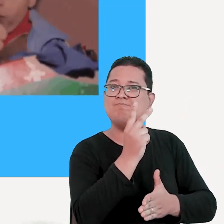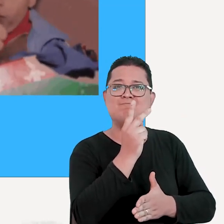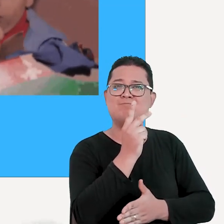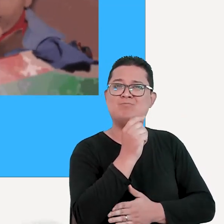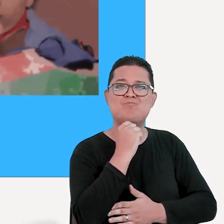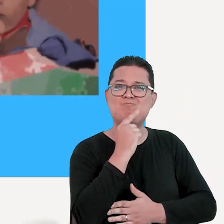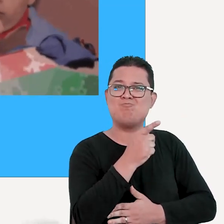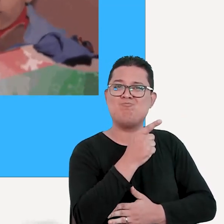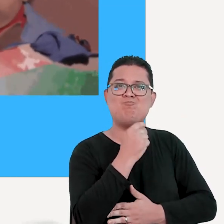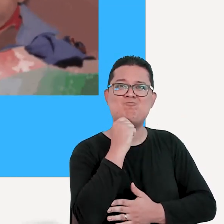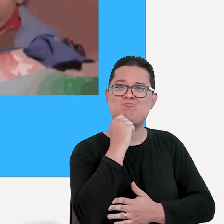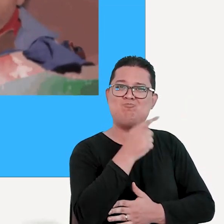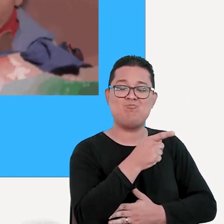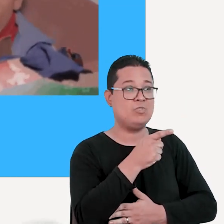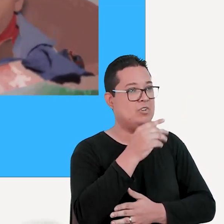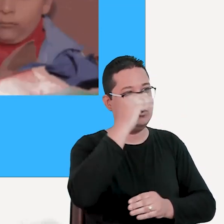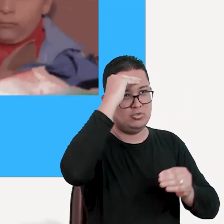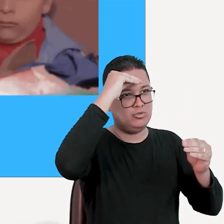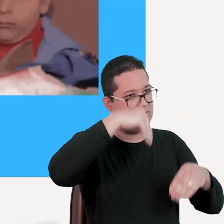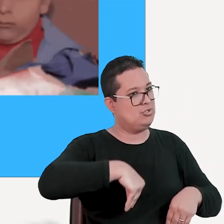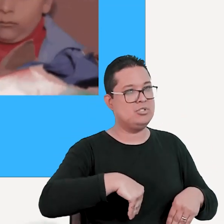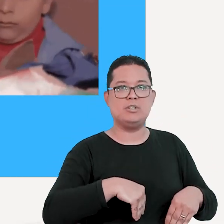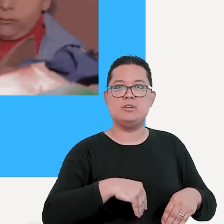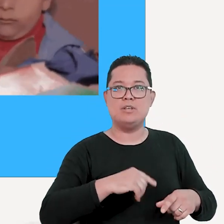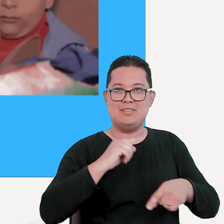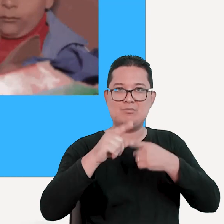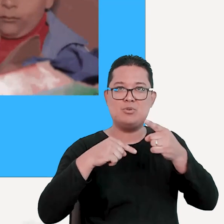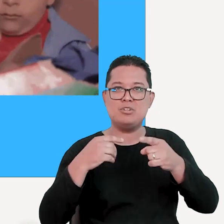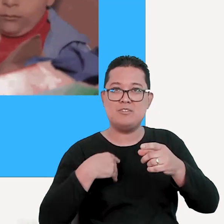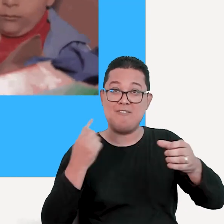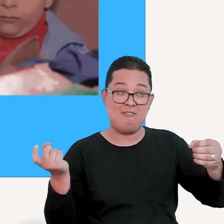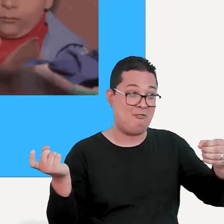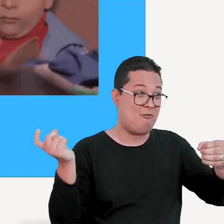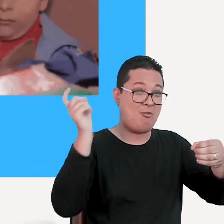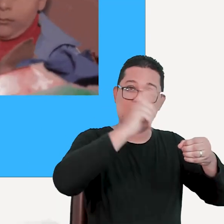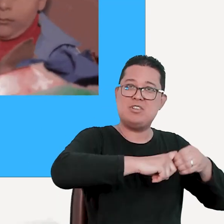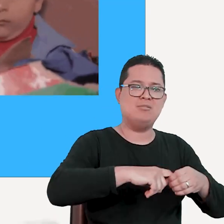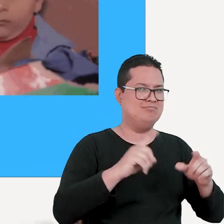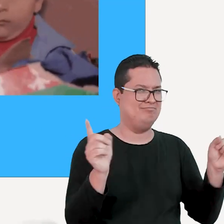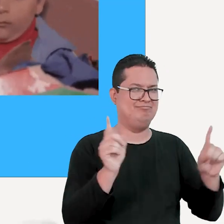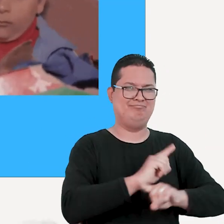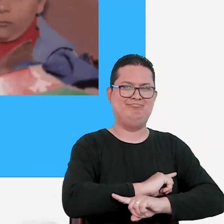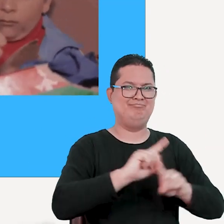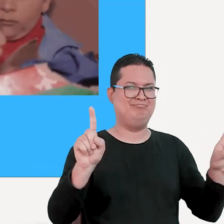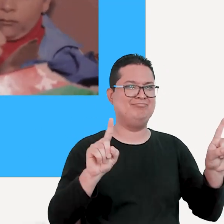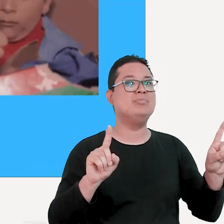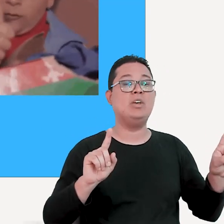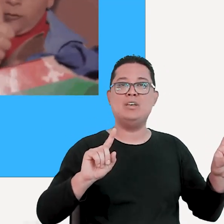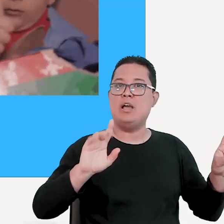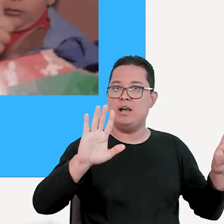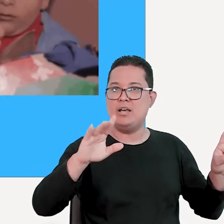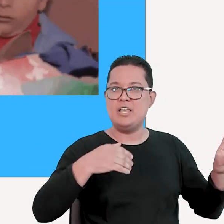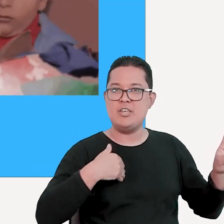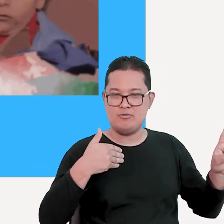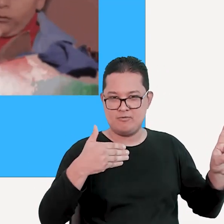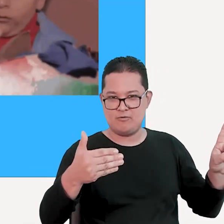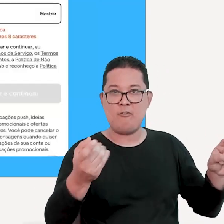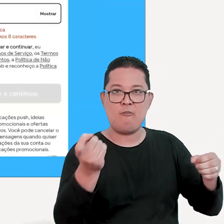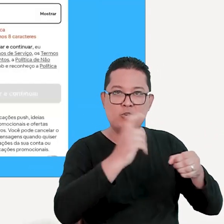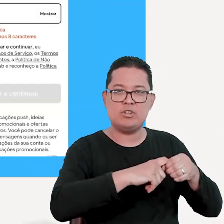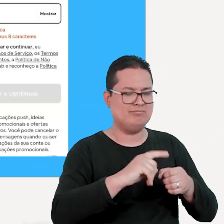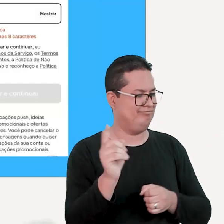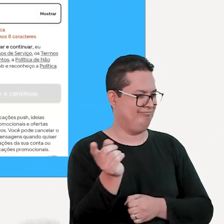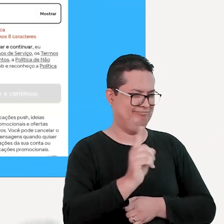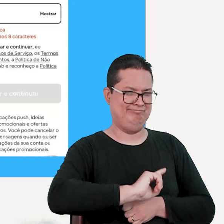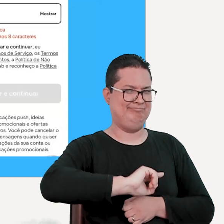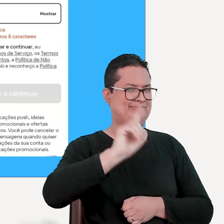mais provavelmente vou comprar também. Então, essa é uma dica que eu dou. Sempre que possível, antecipe as dúvidas das pessoas usuárias.